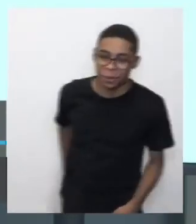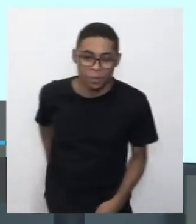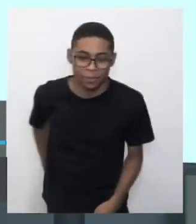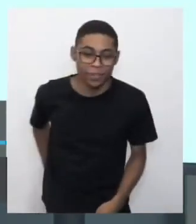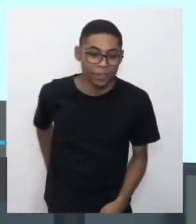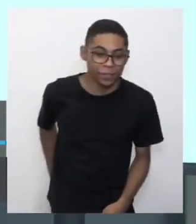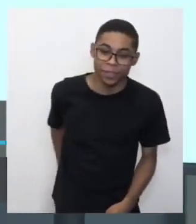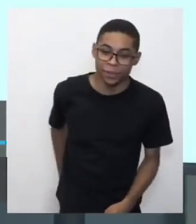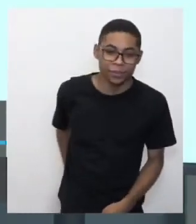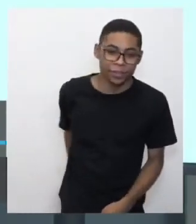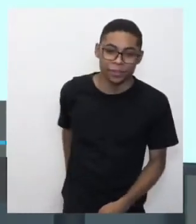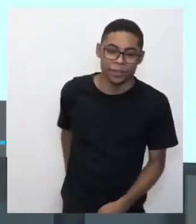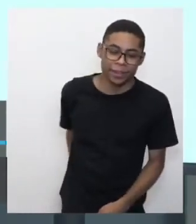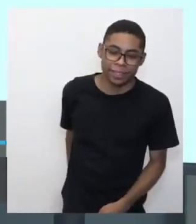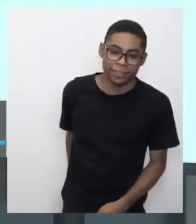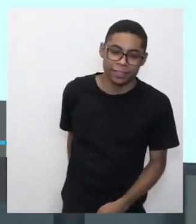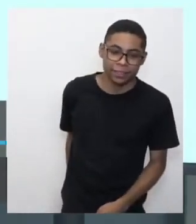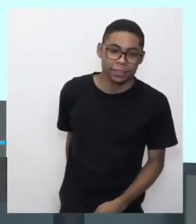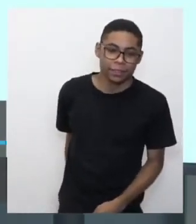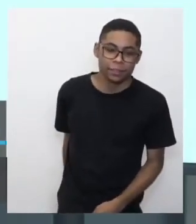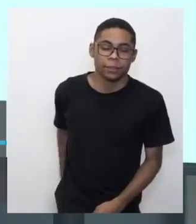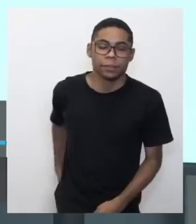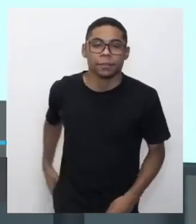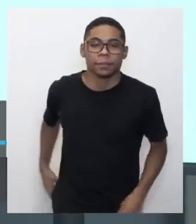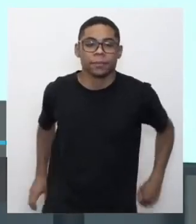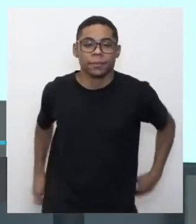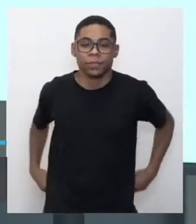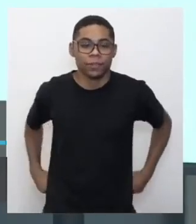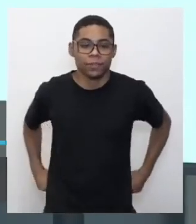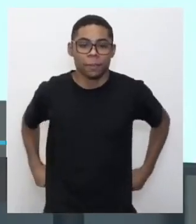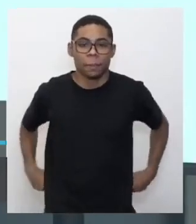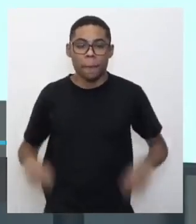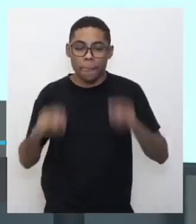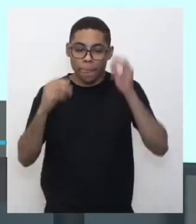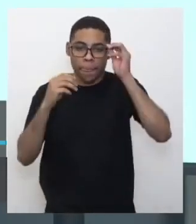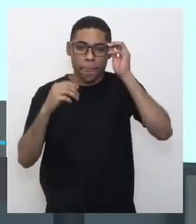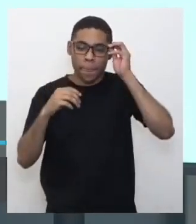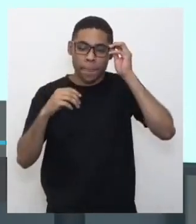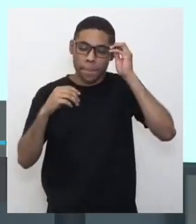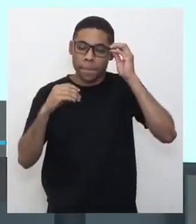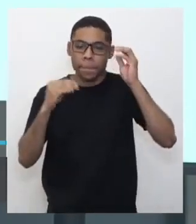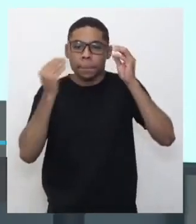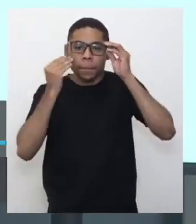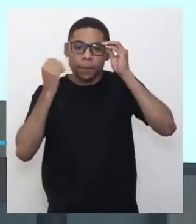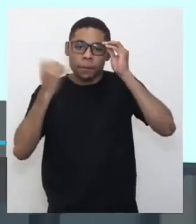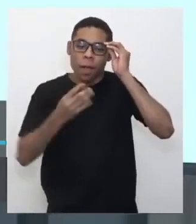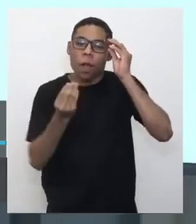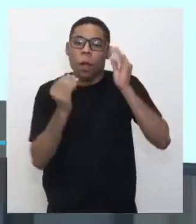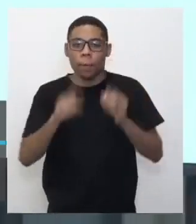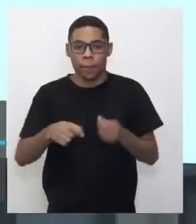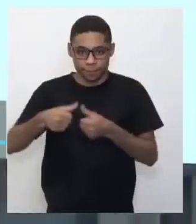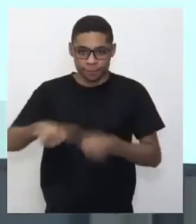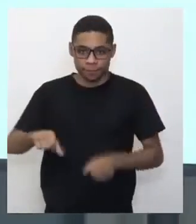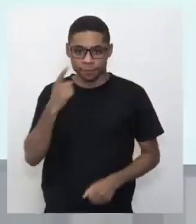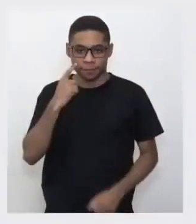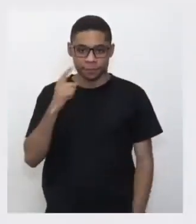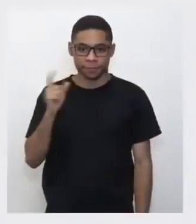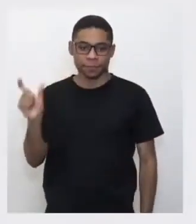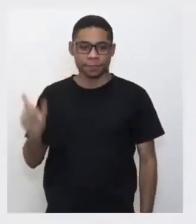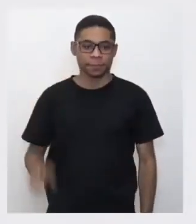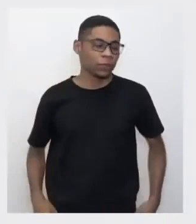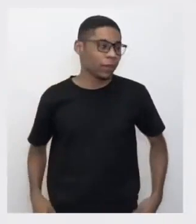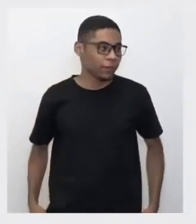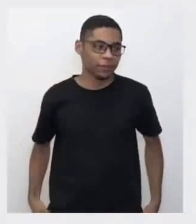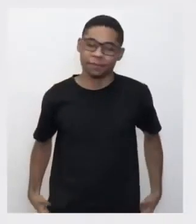falando aqui e a gente tenta explicar para vocês de maneira melhor como é que é esse presente aí, tá? Então, ó, em português a gente tem